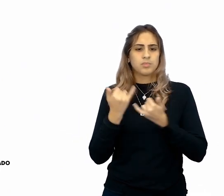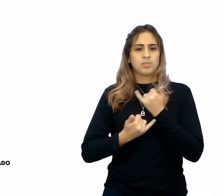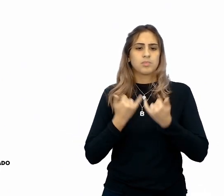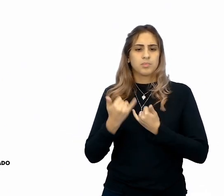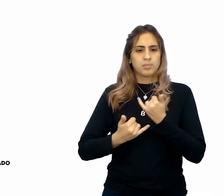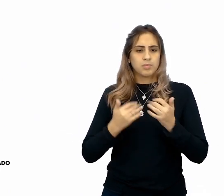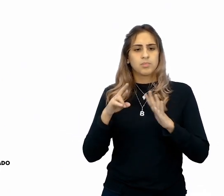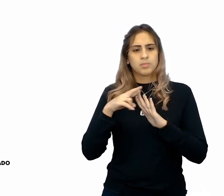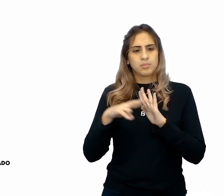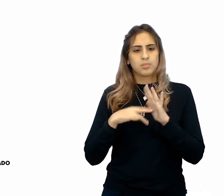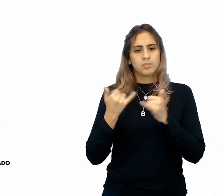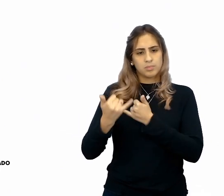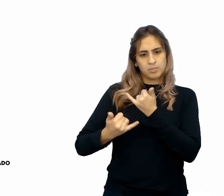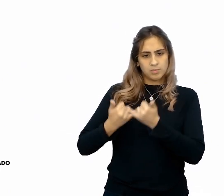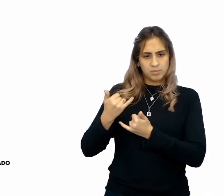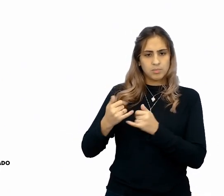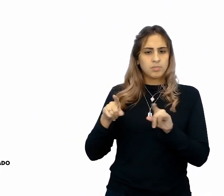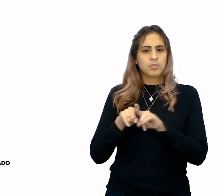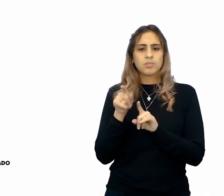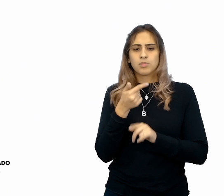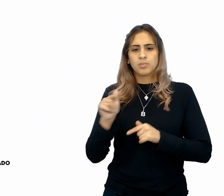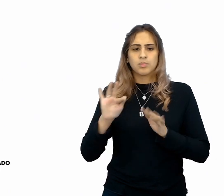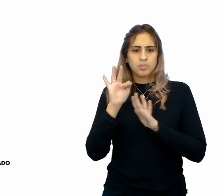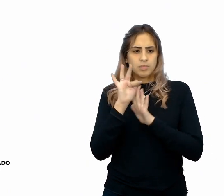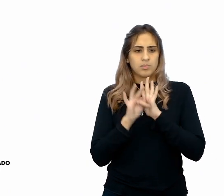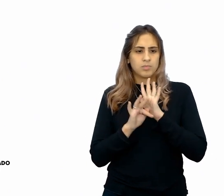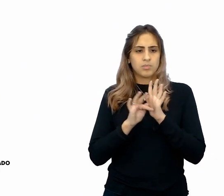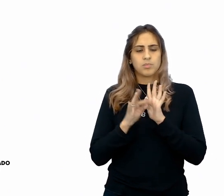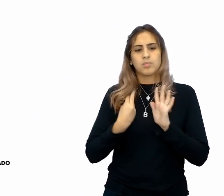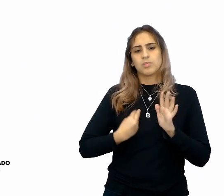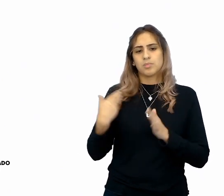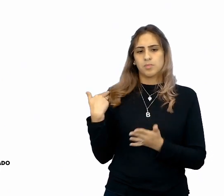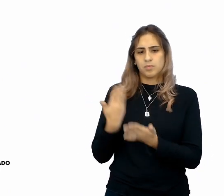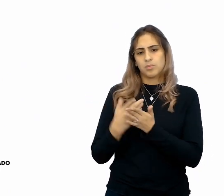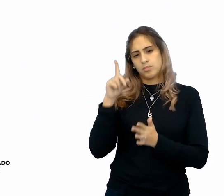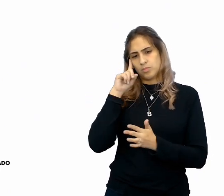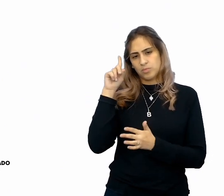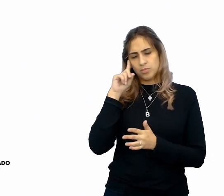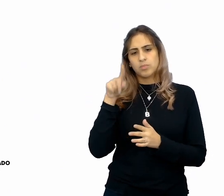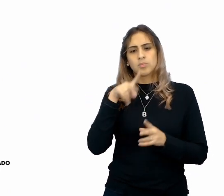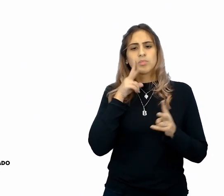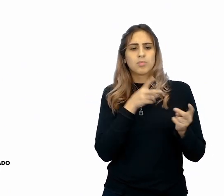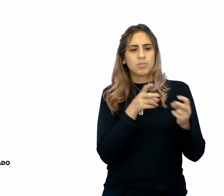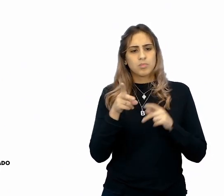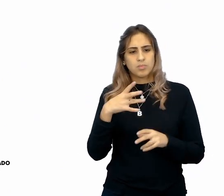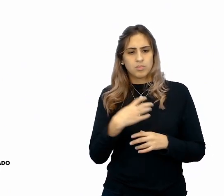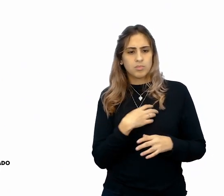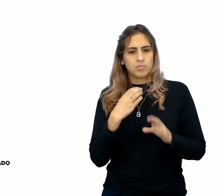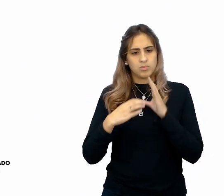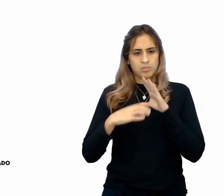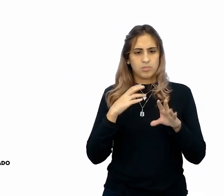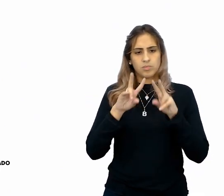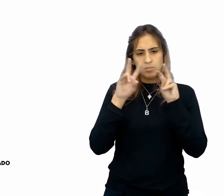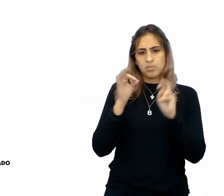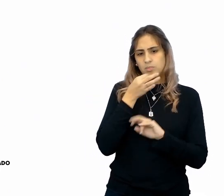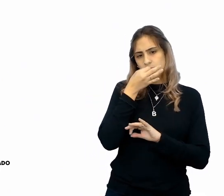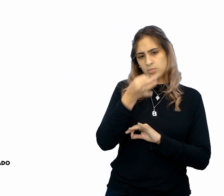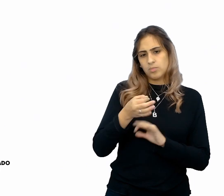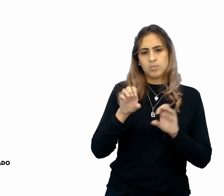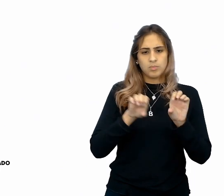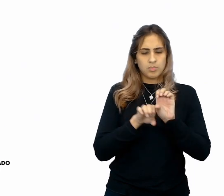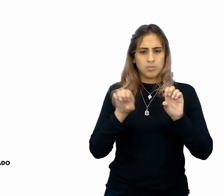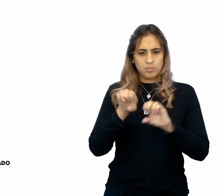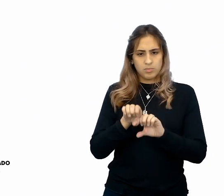jogos, regras de brincadeira, entre outros textos do campo da vida cotidiana, considerando a situação comunicativa, o tema,